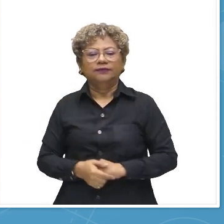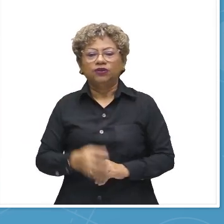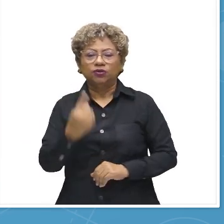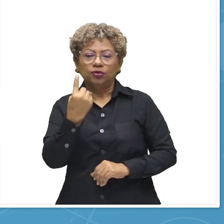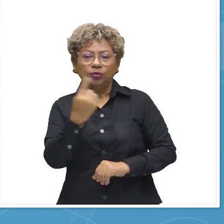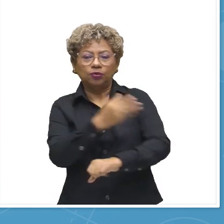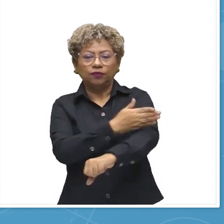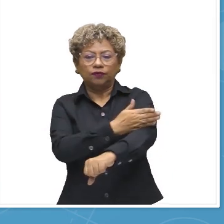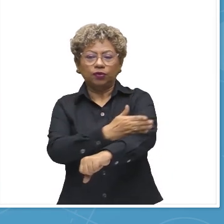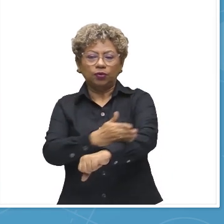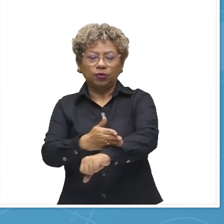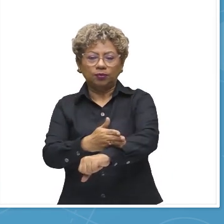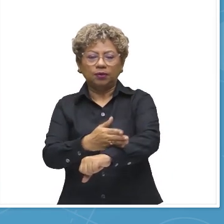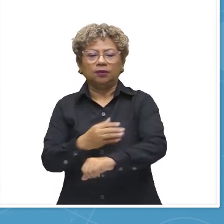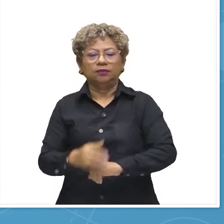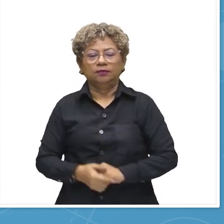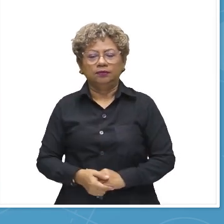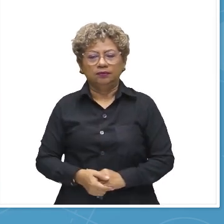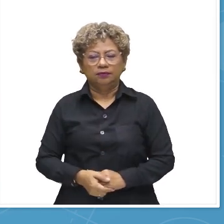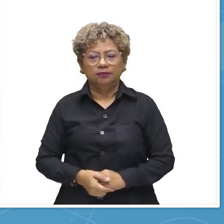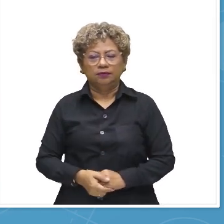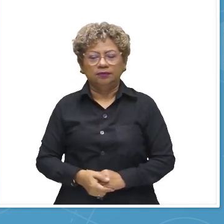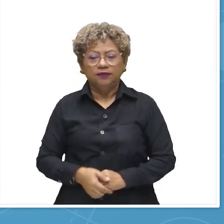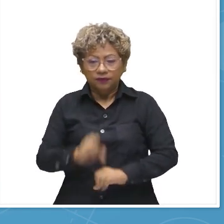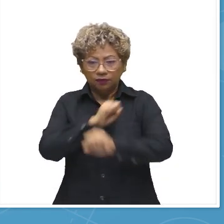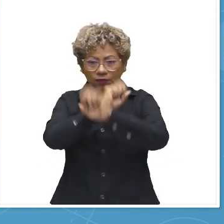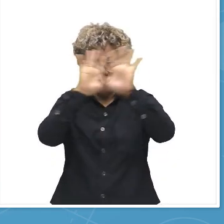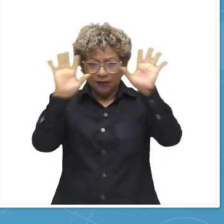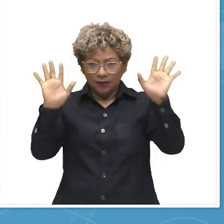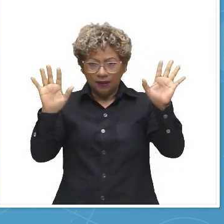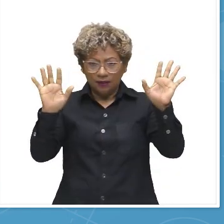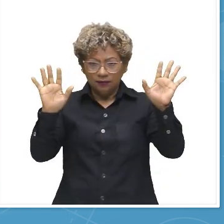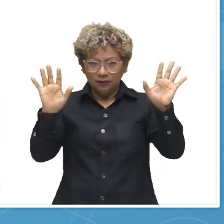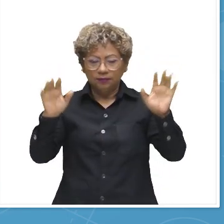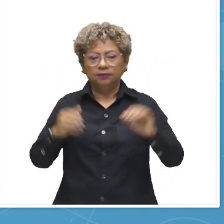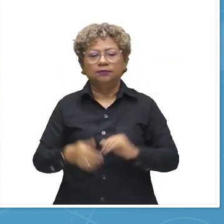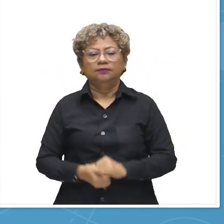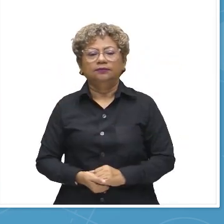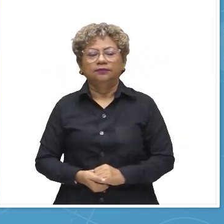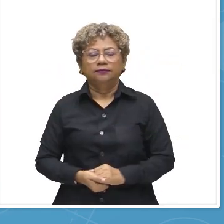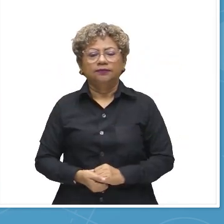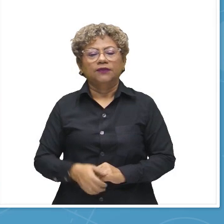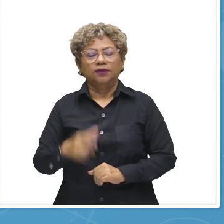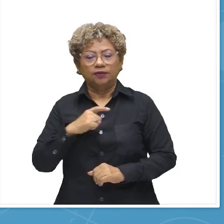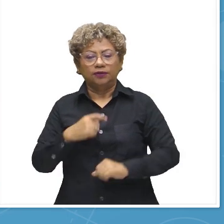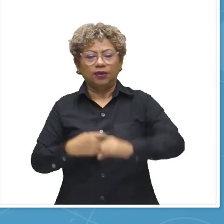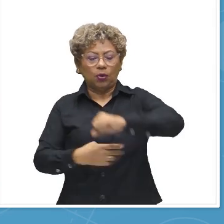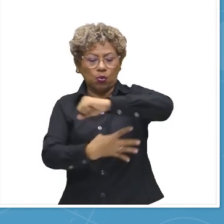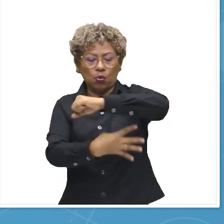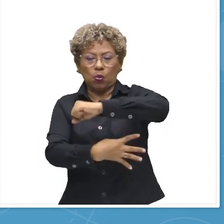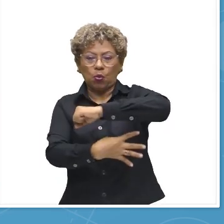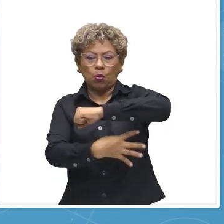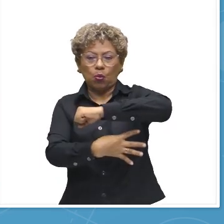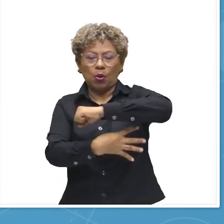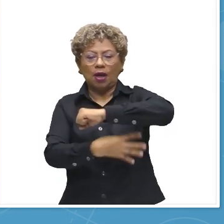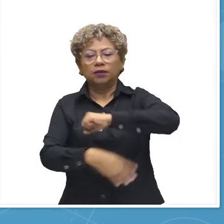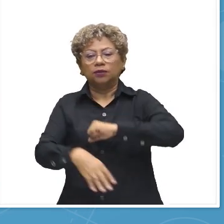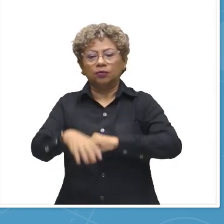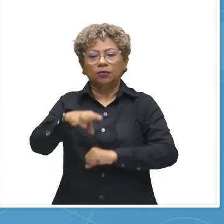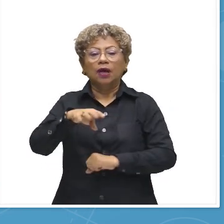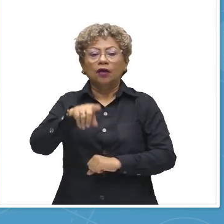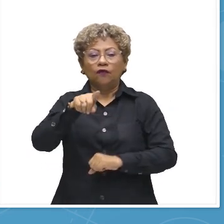estão ocupados. Então, é assim que vai ficar representada a letra A. Eu tenho um total de 4